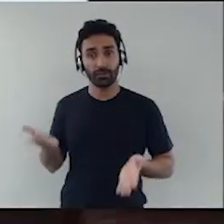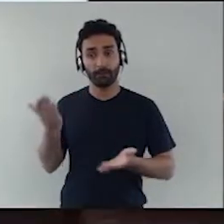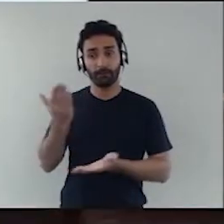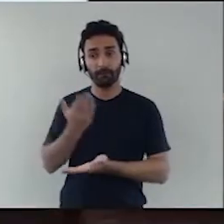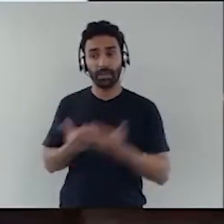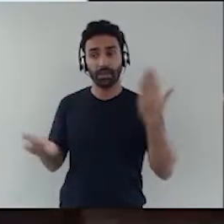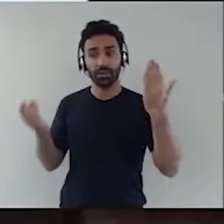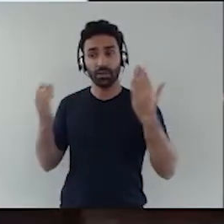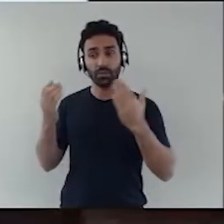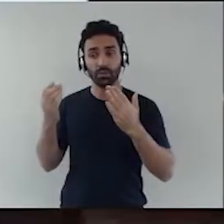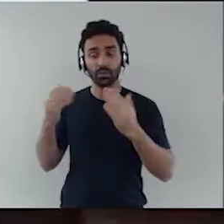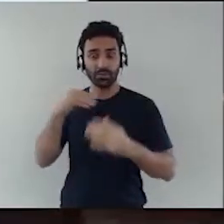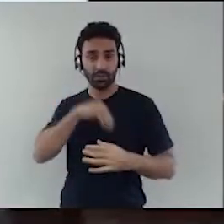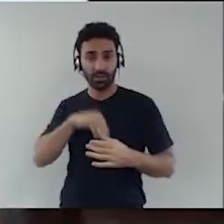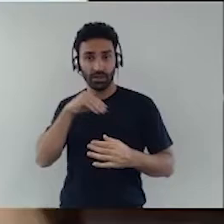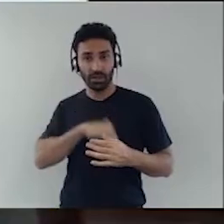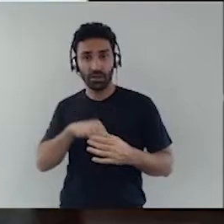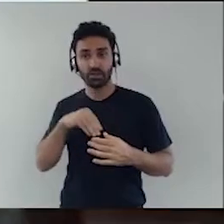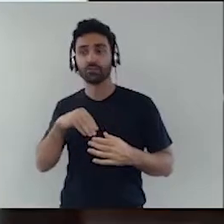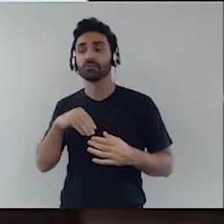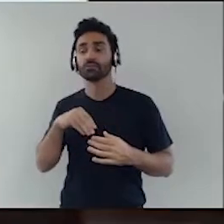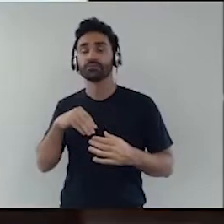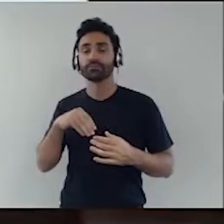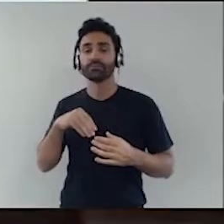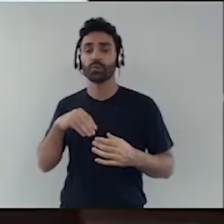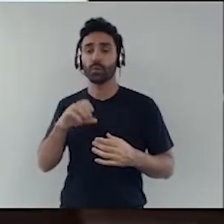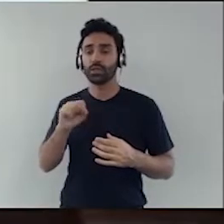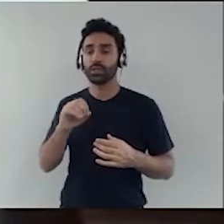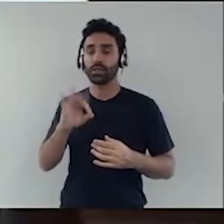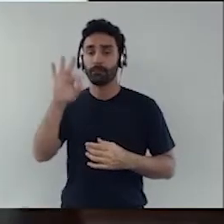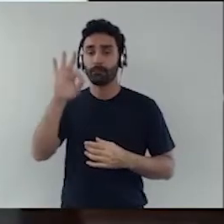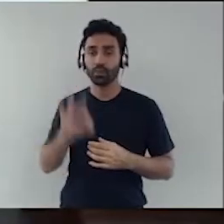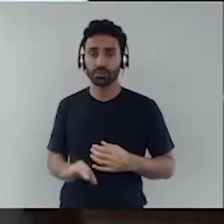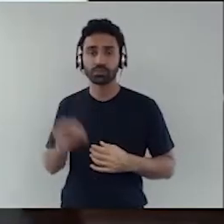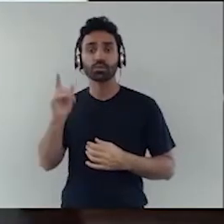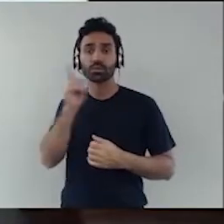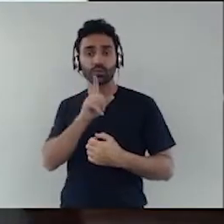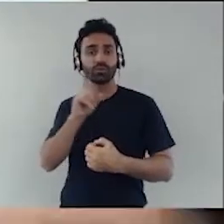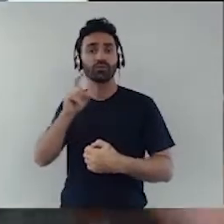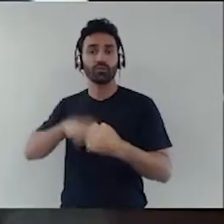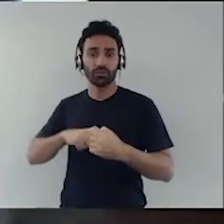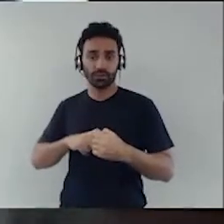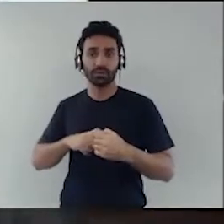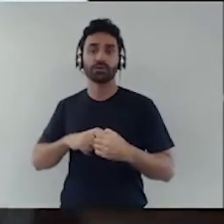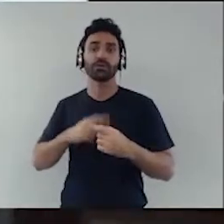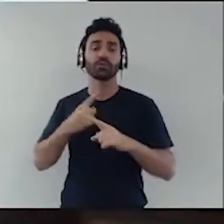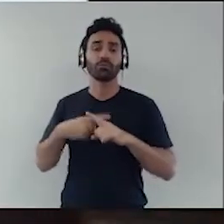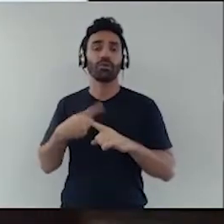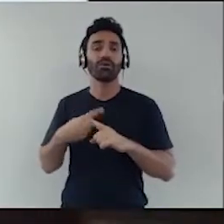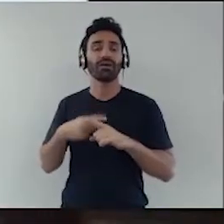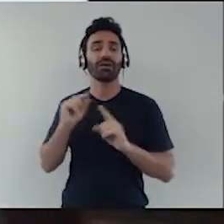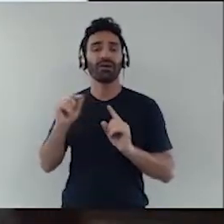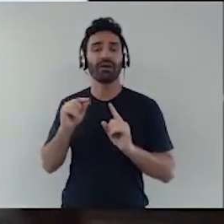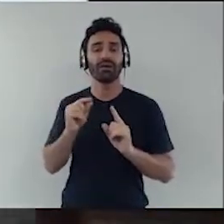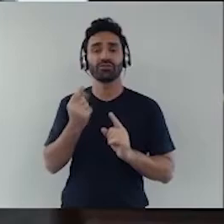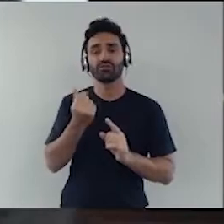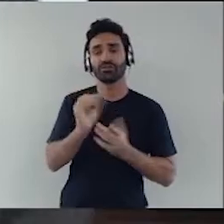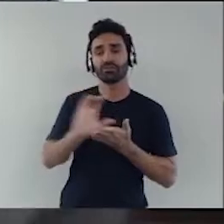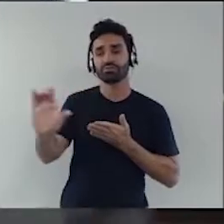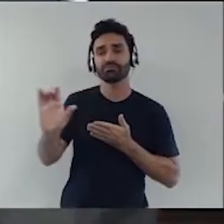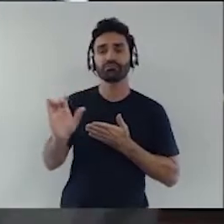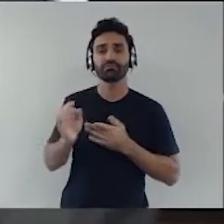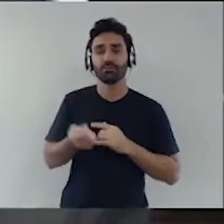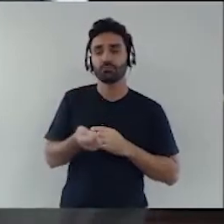massa salarial em 80%, graças ao Corona Voucher. E graças